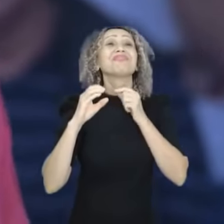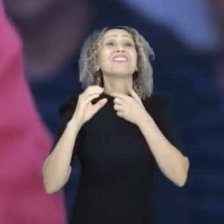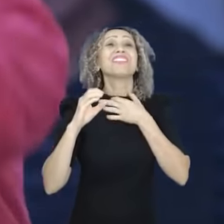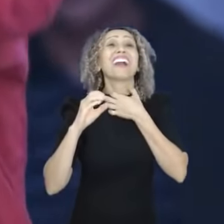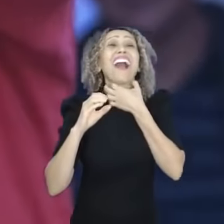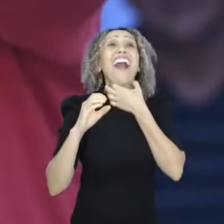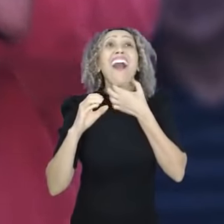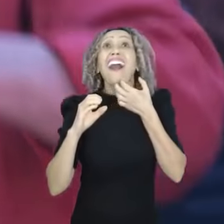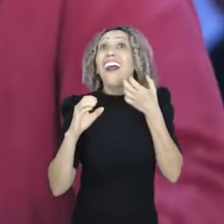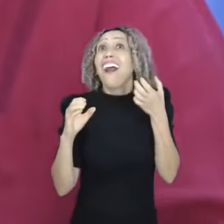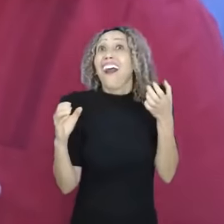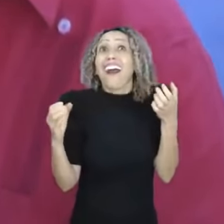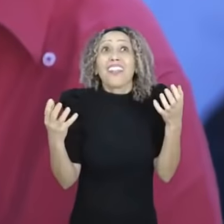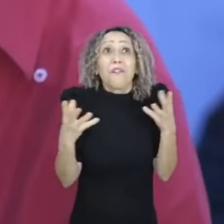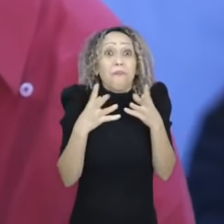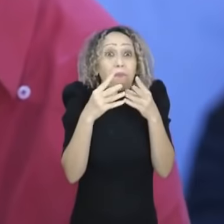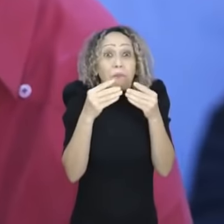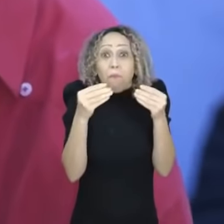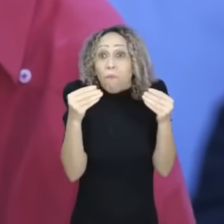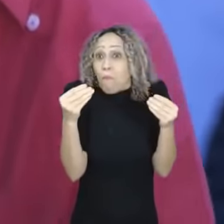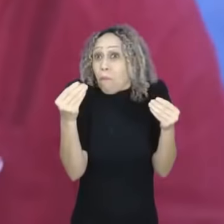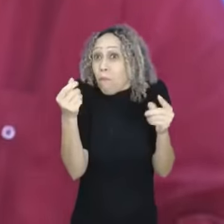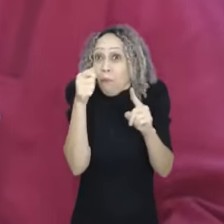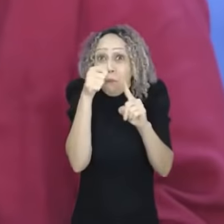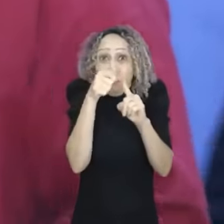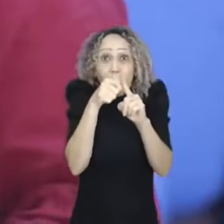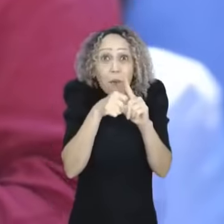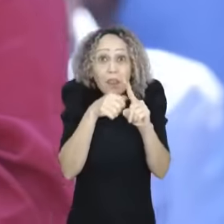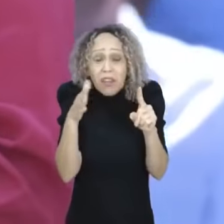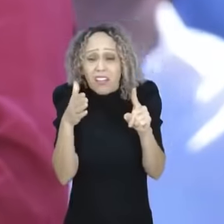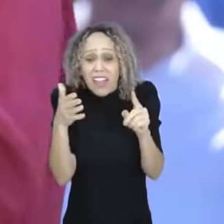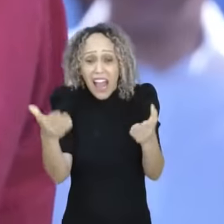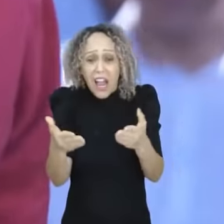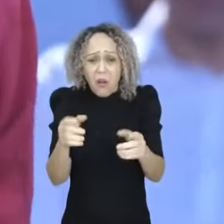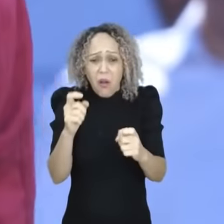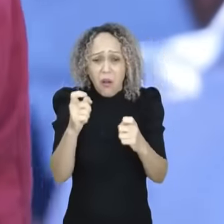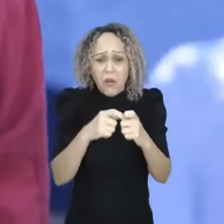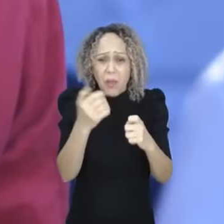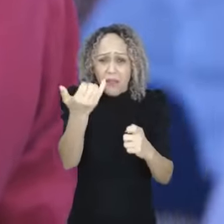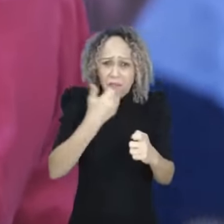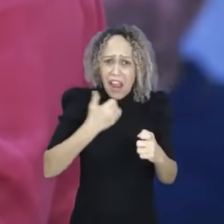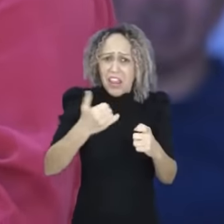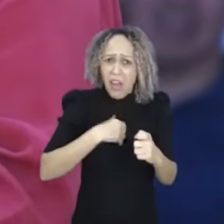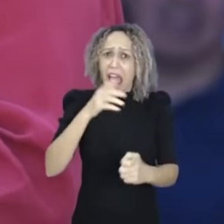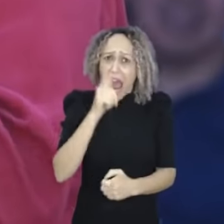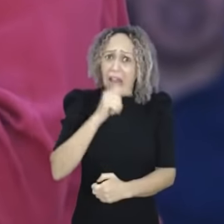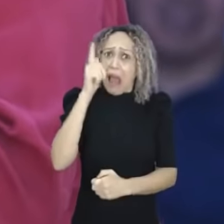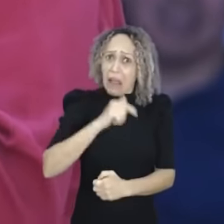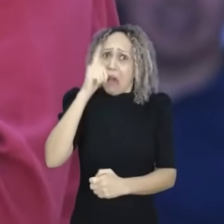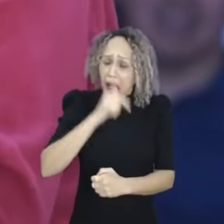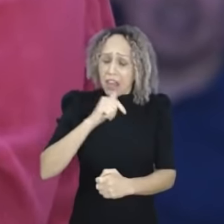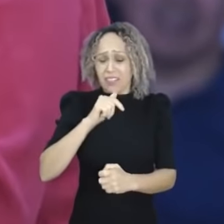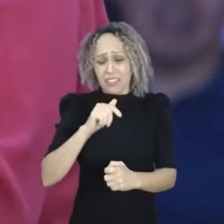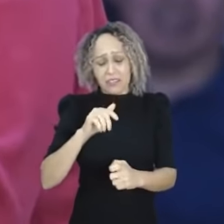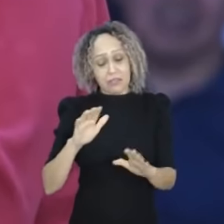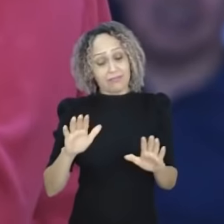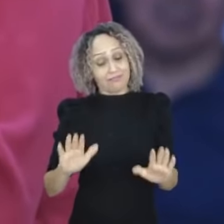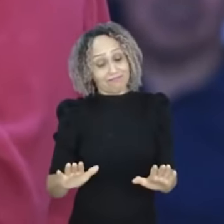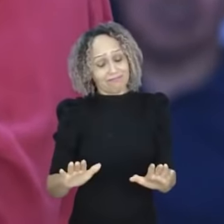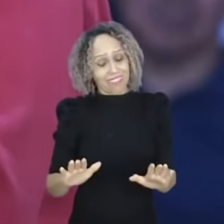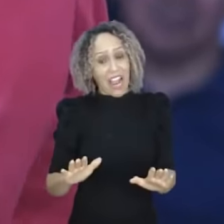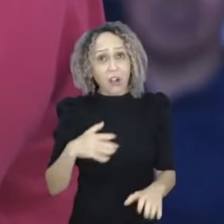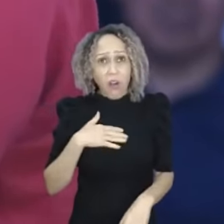os médicos falam que tem que ser só água, e eu tomo muita água e a minha garganta, de vez em quando, eu tenho que tossir. Mas eu queria continuar